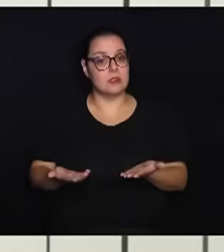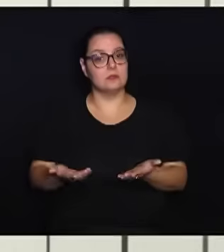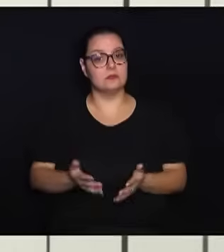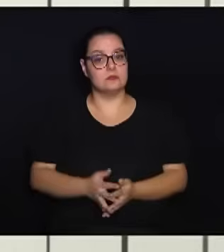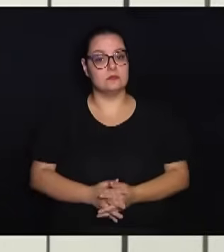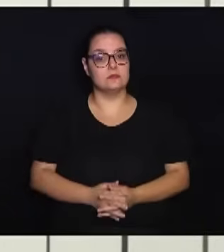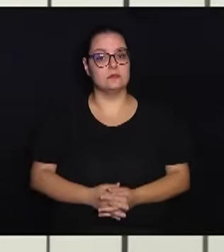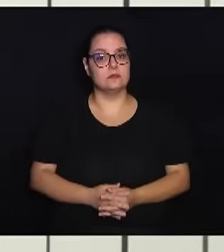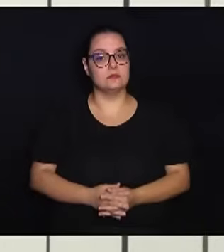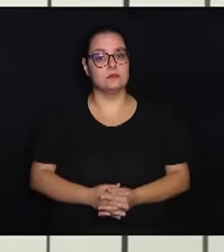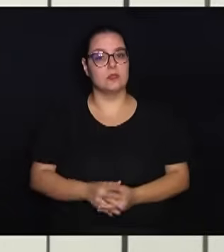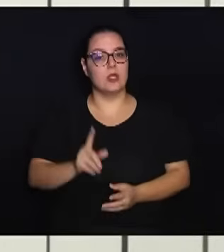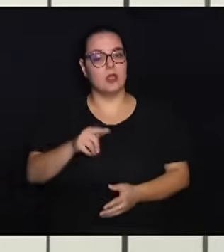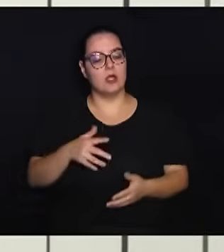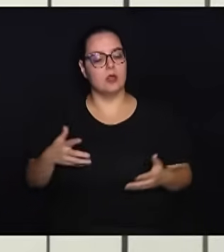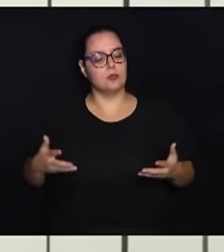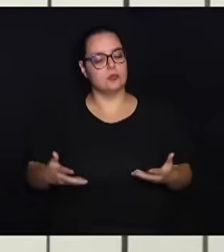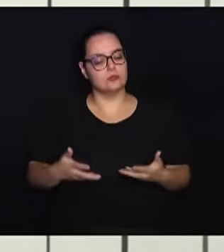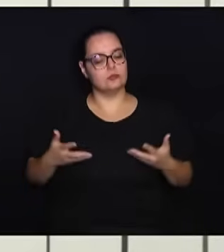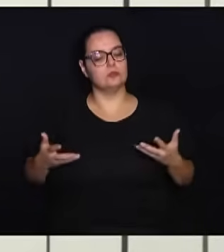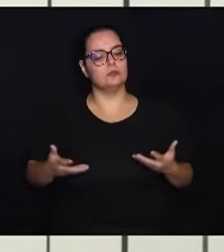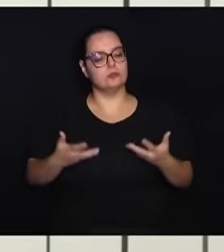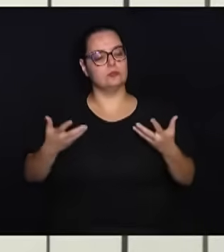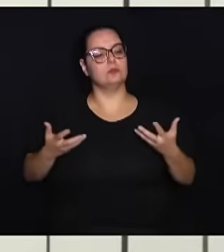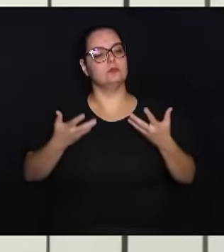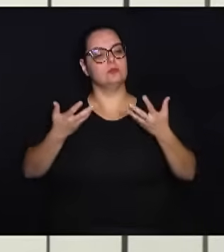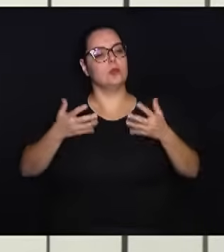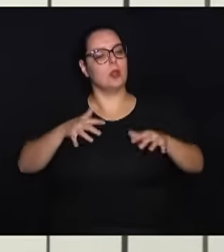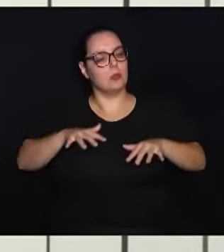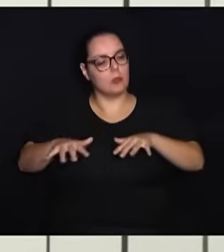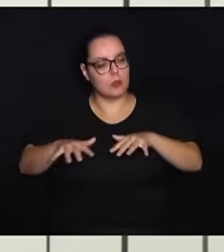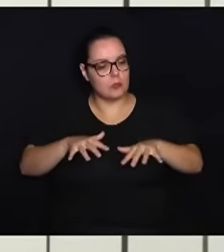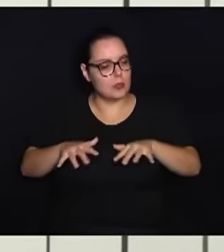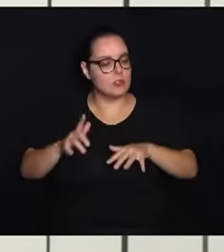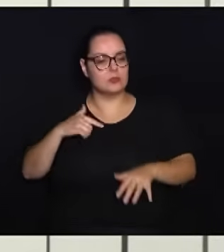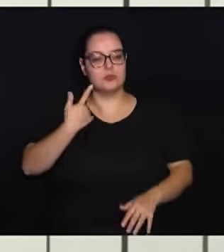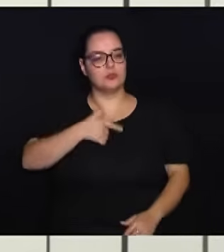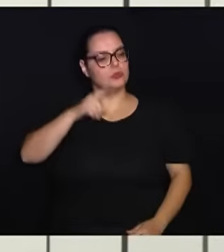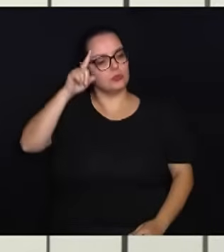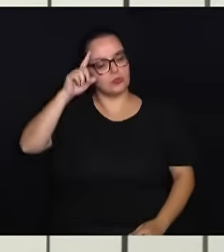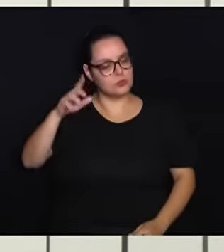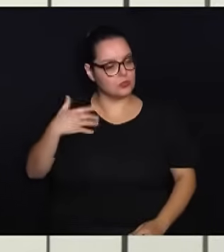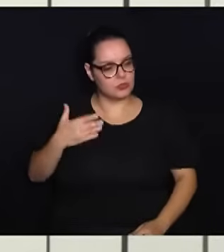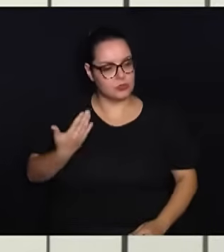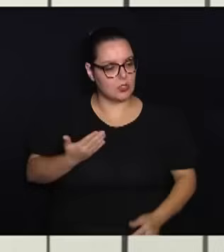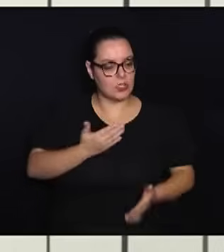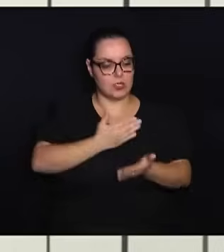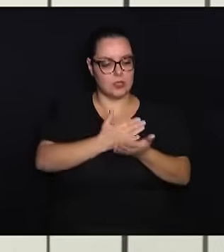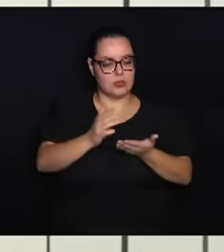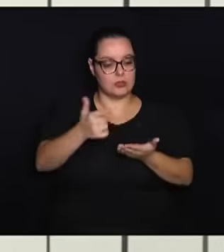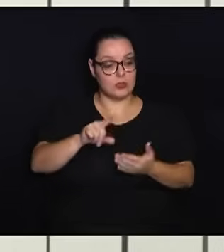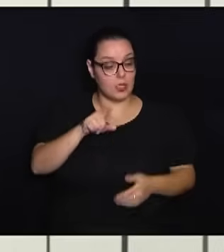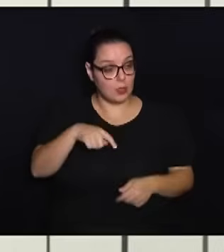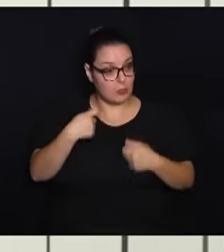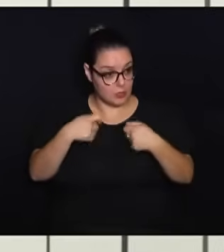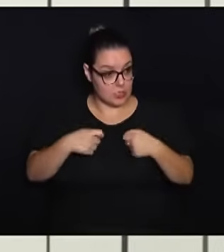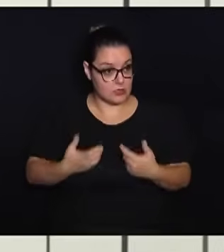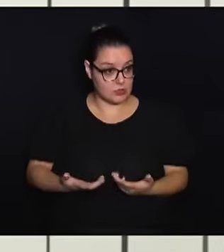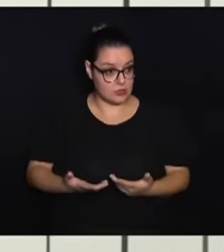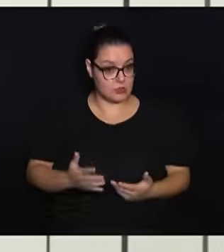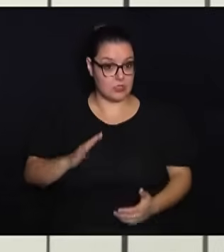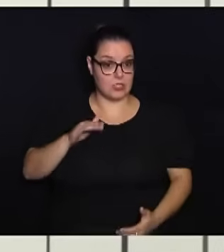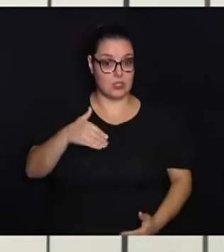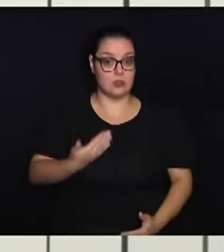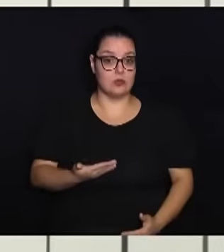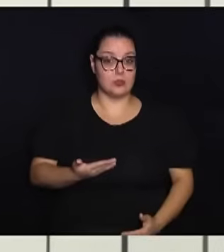seria o combustível que move o nosso dia a dia? Recomeçar é preciso?